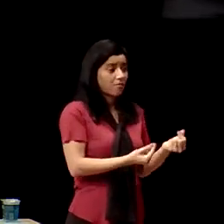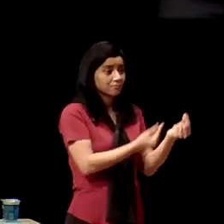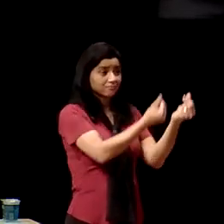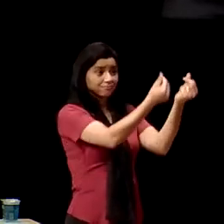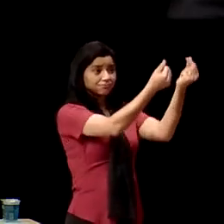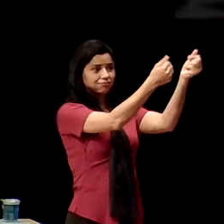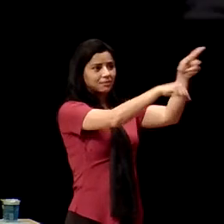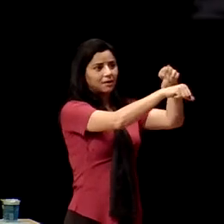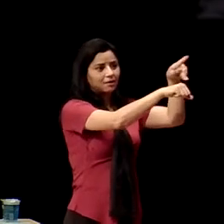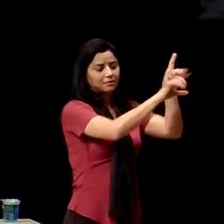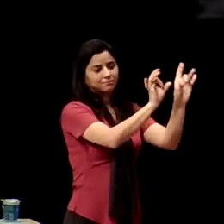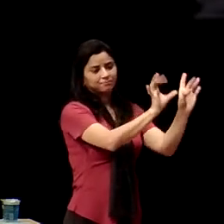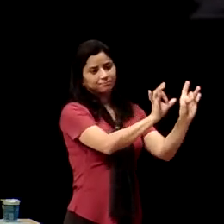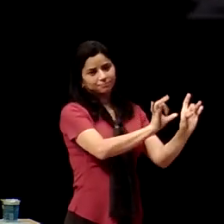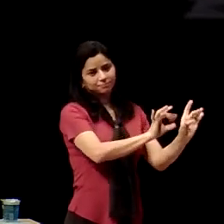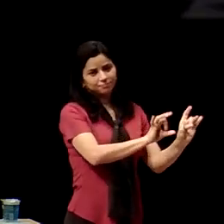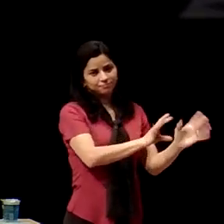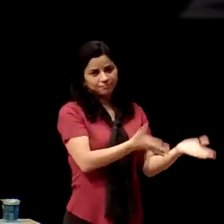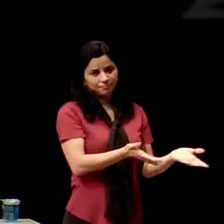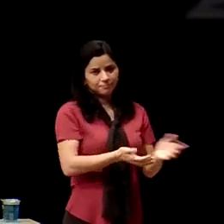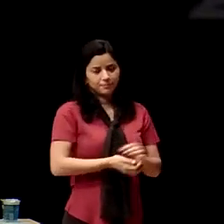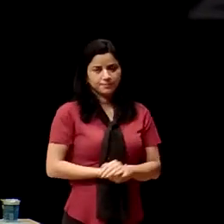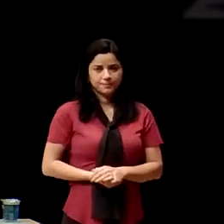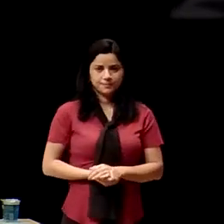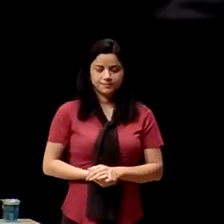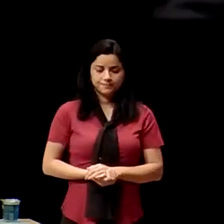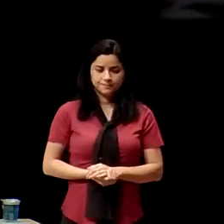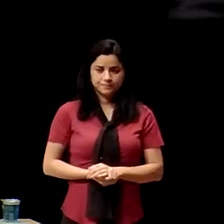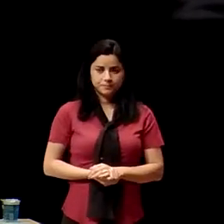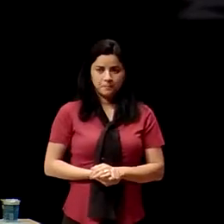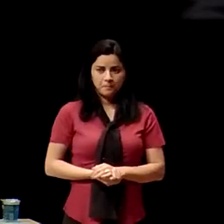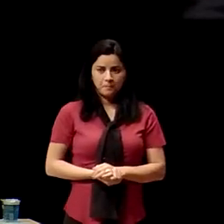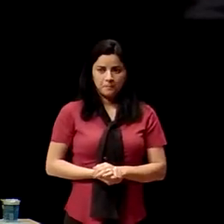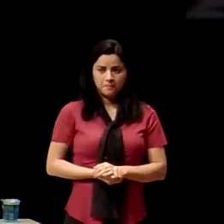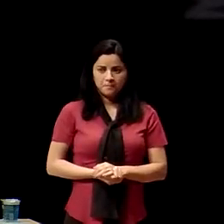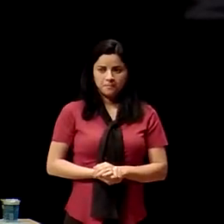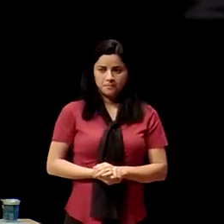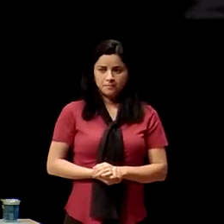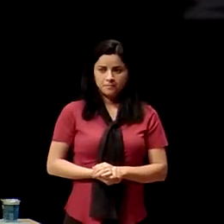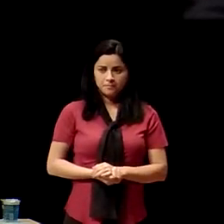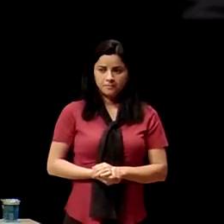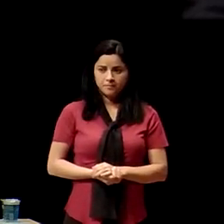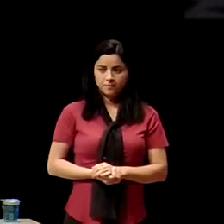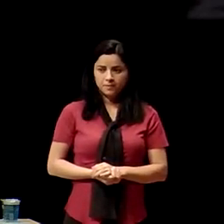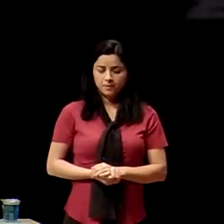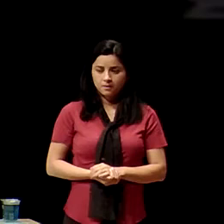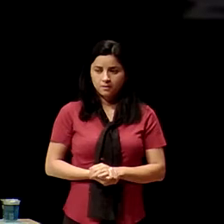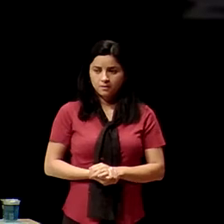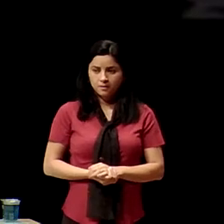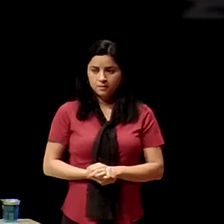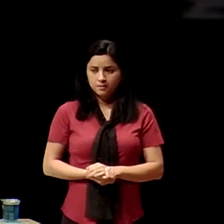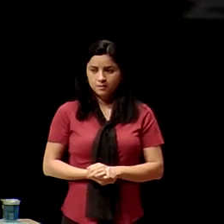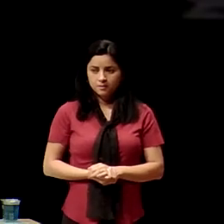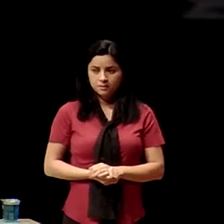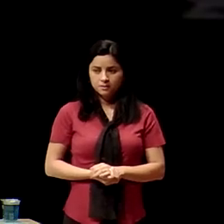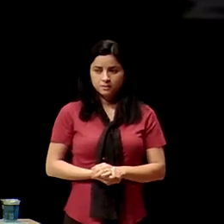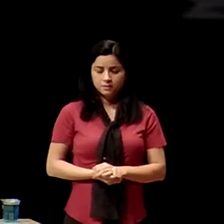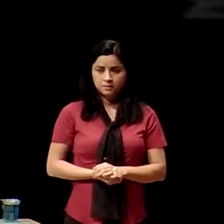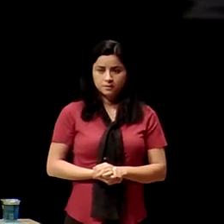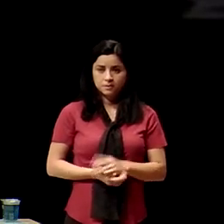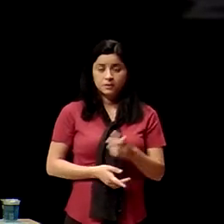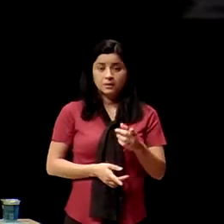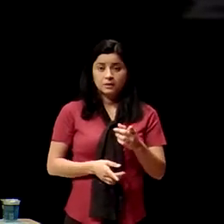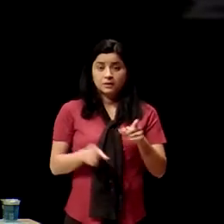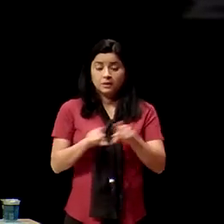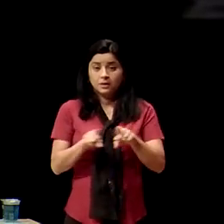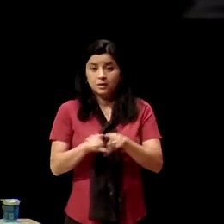um país em especial. But also cultural and economic factors. E também